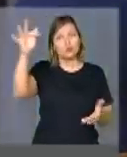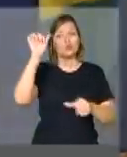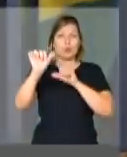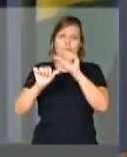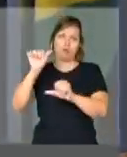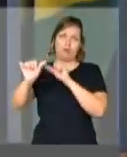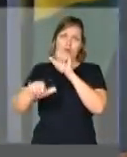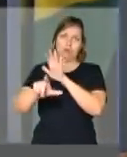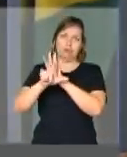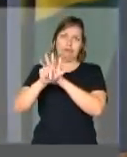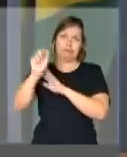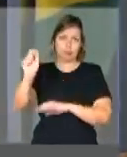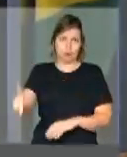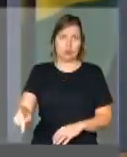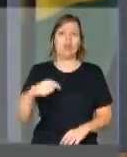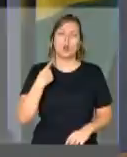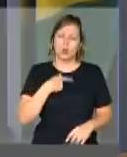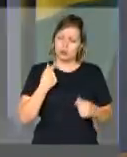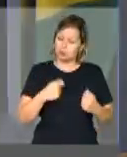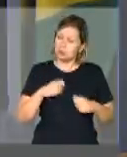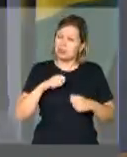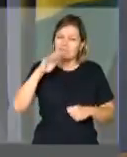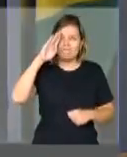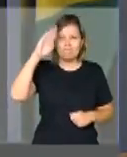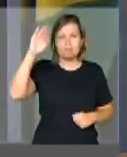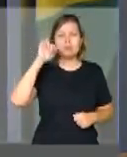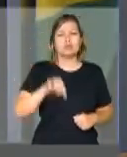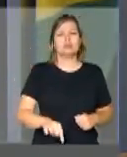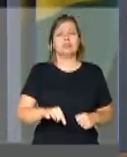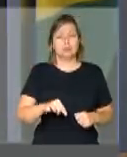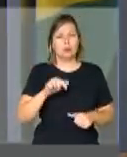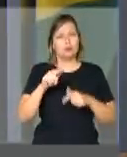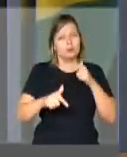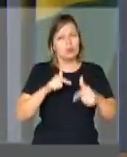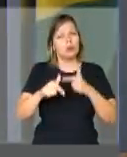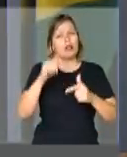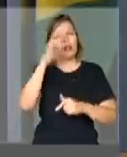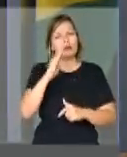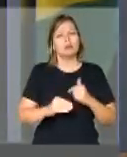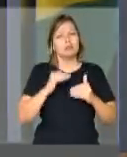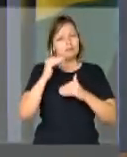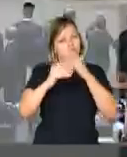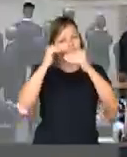prioritário e sem barrar isso para que o Brasil progrida e vá em frente. Obrigado.